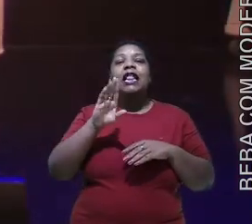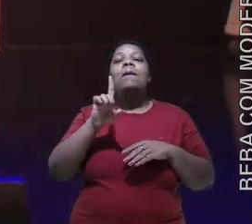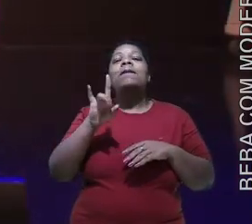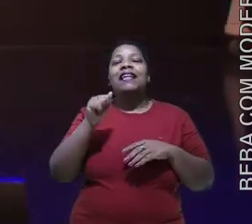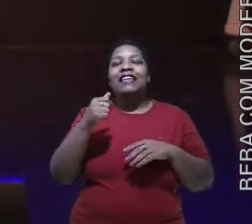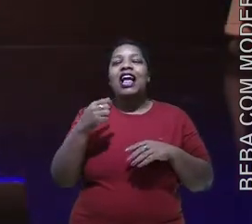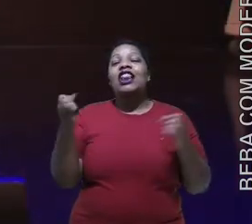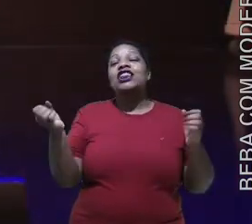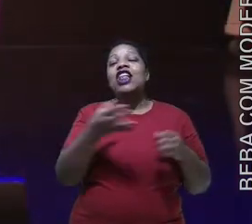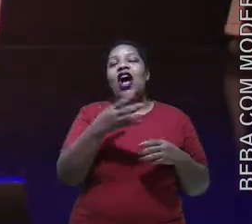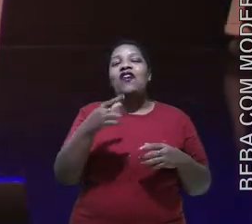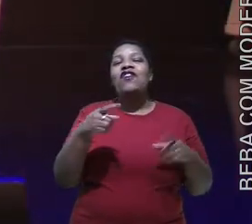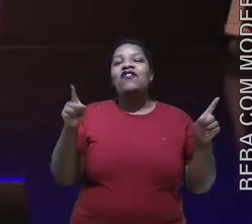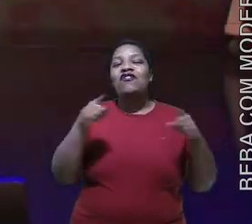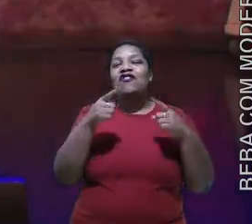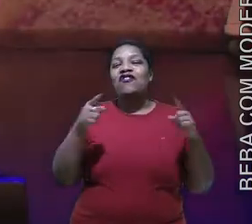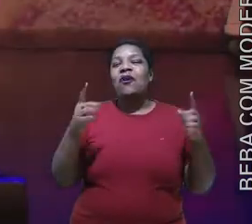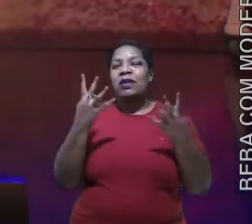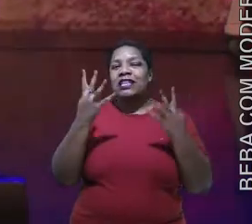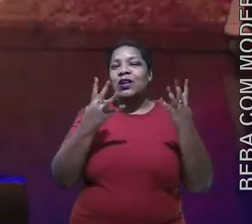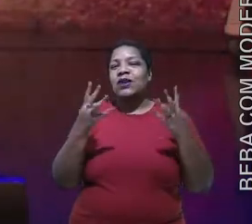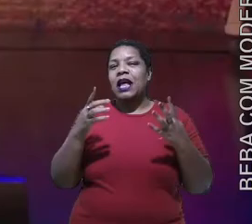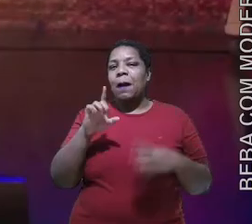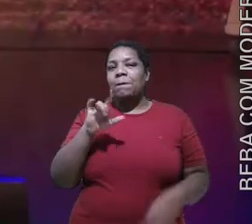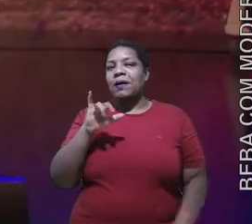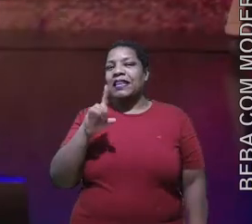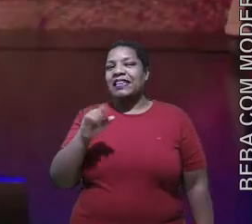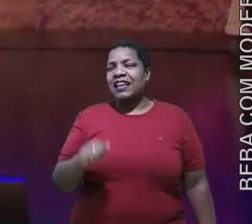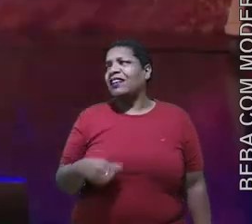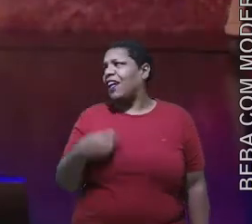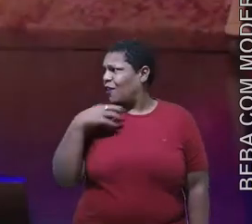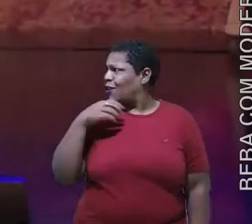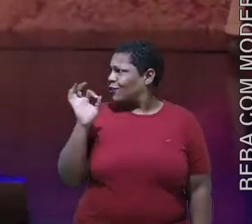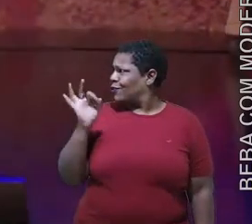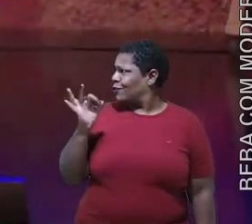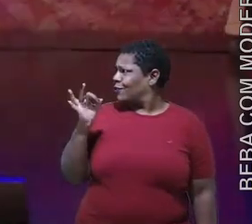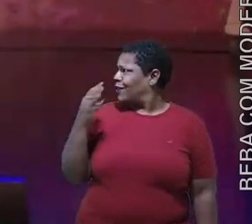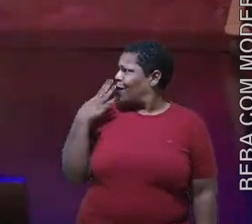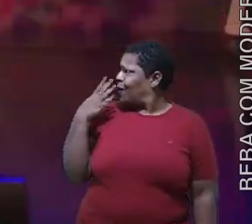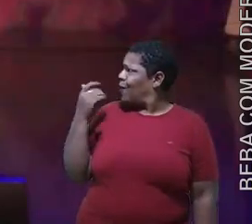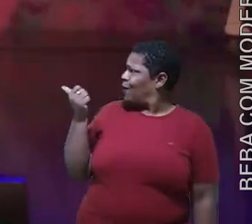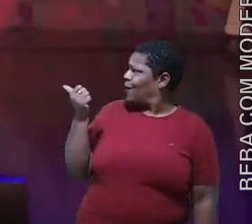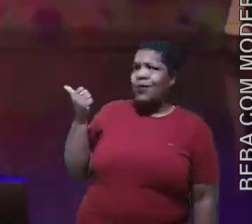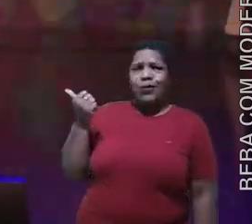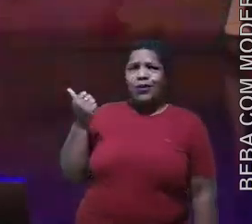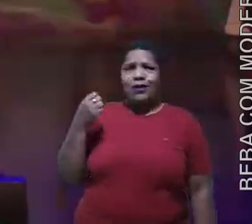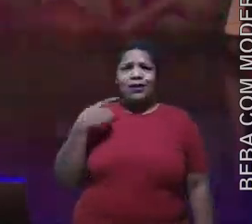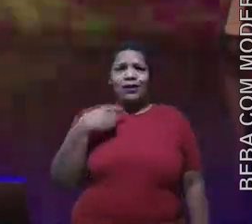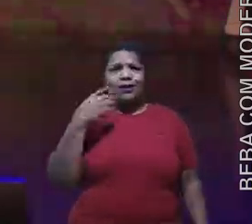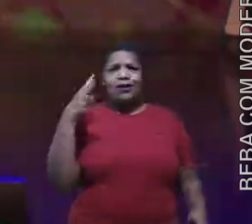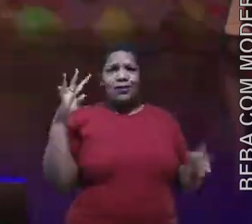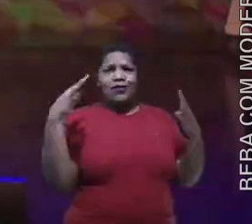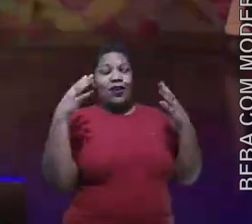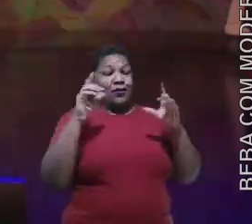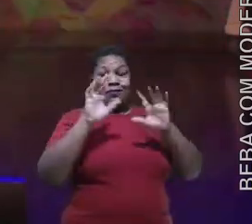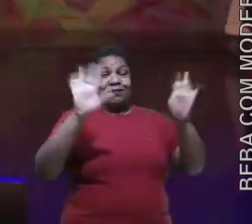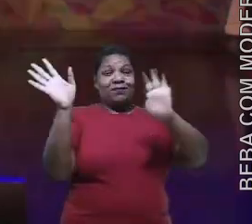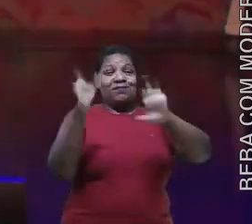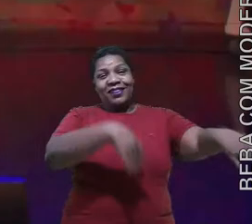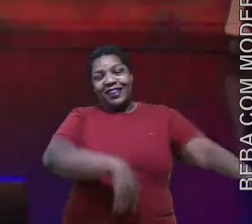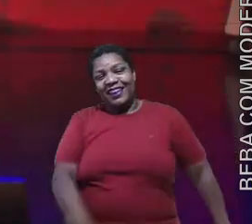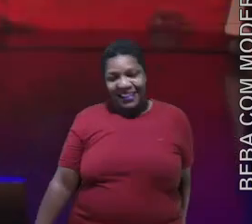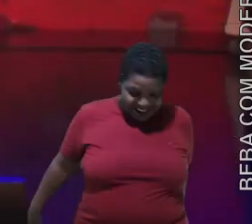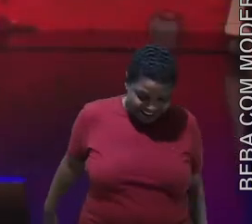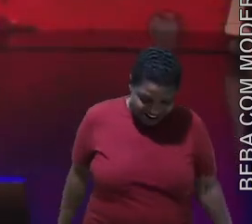que foi lindo aquela então nossos corações gente qual a importância de falar de amor nos tempos de hoje para vocês